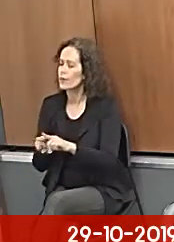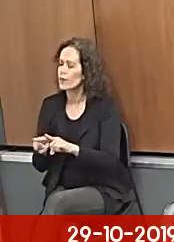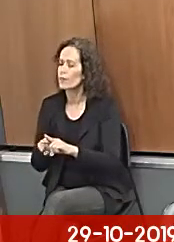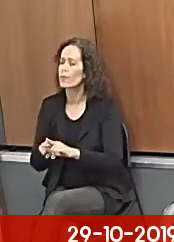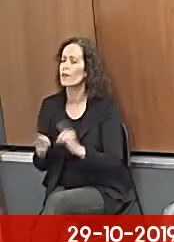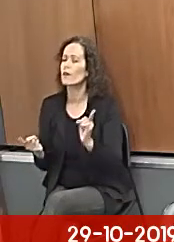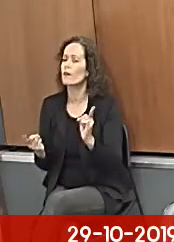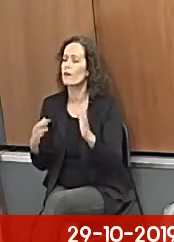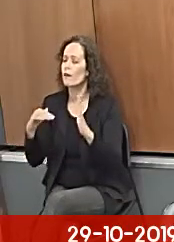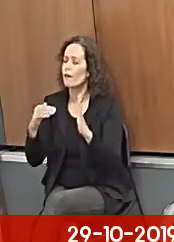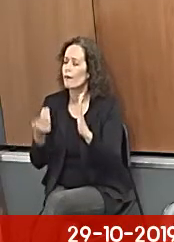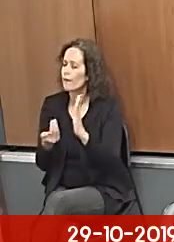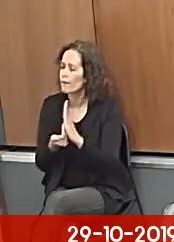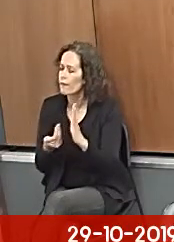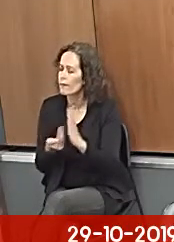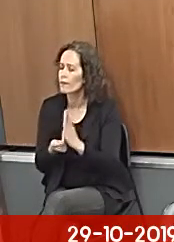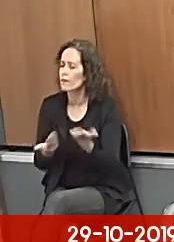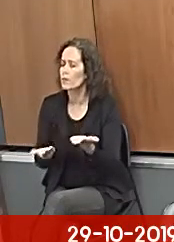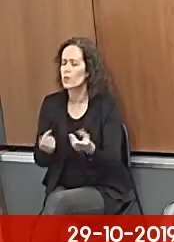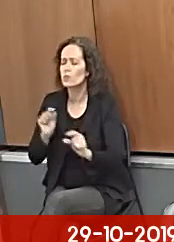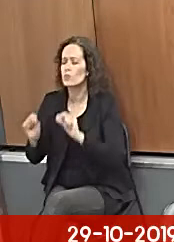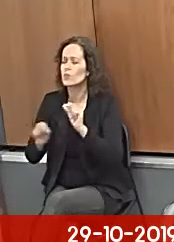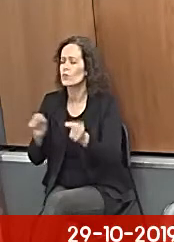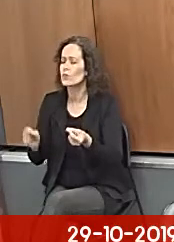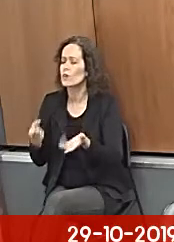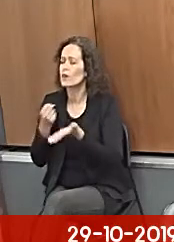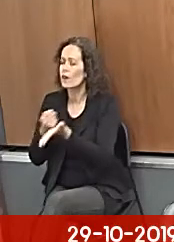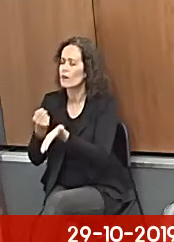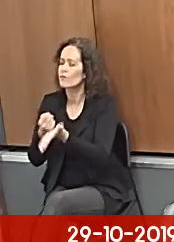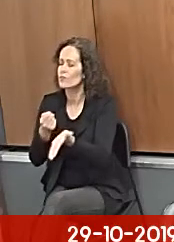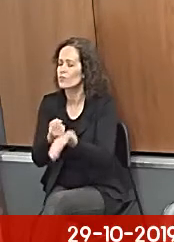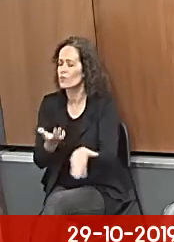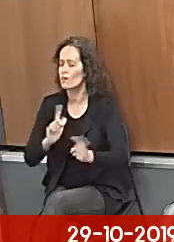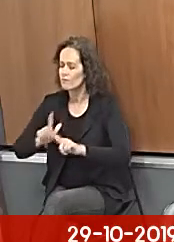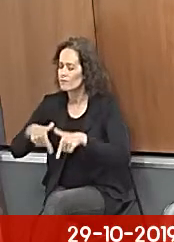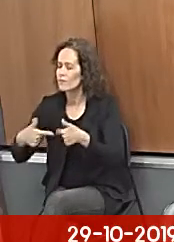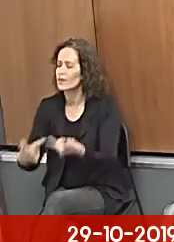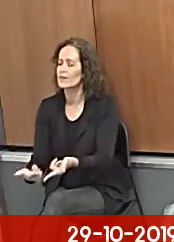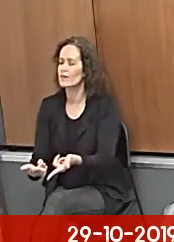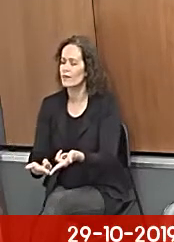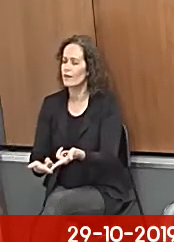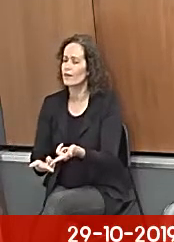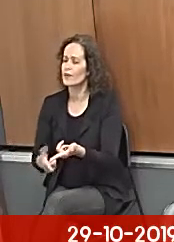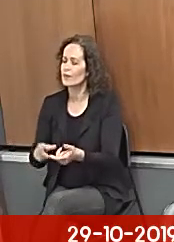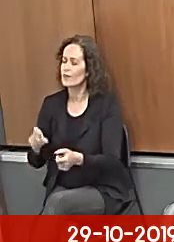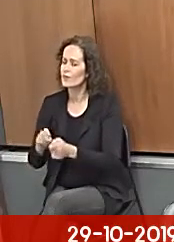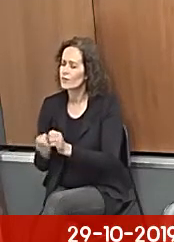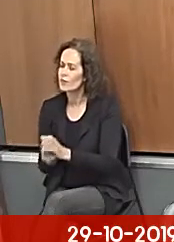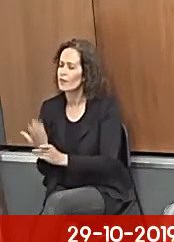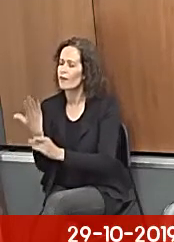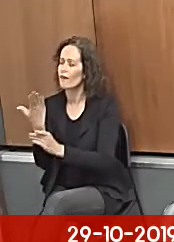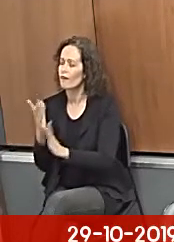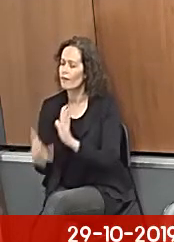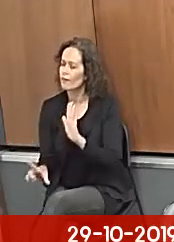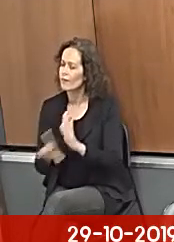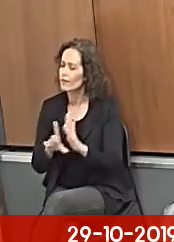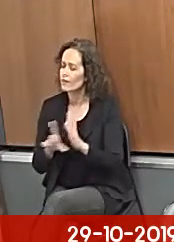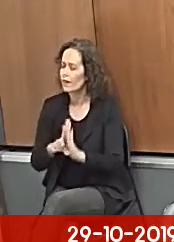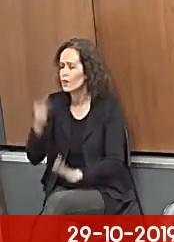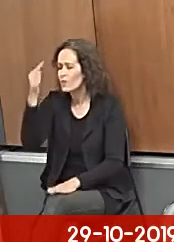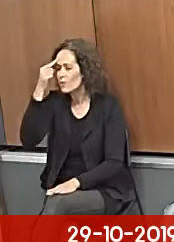do legislativo, pode tentar fazer no sentido de criar leis pensando na